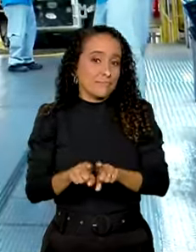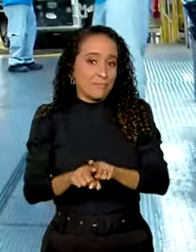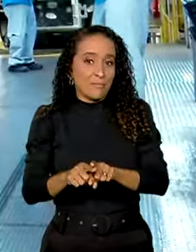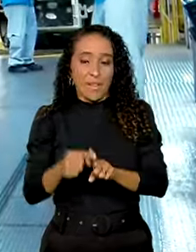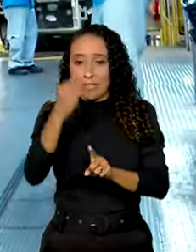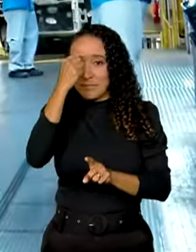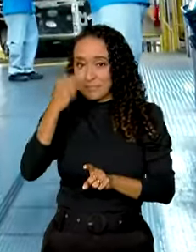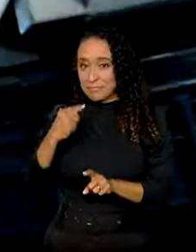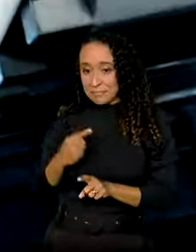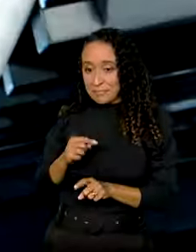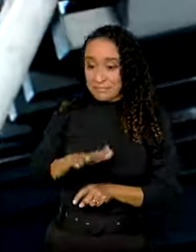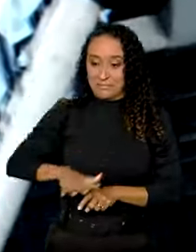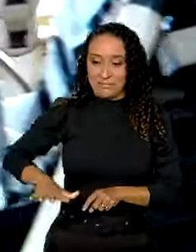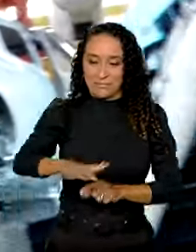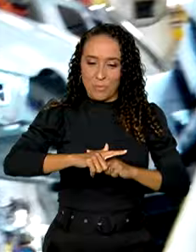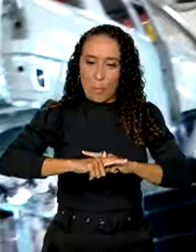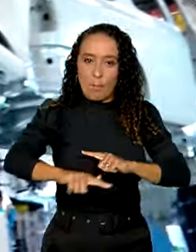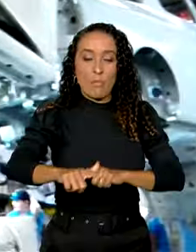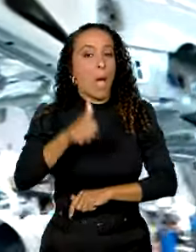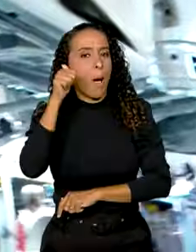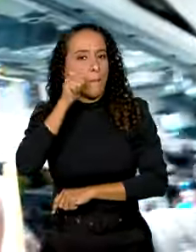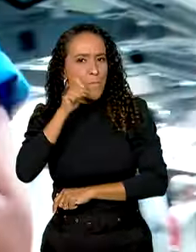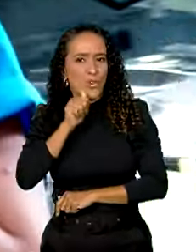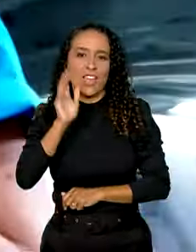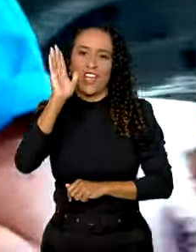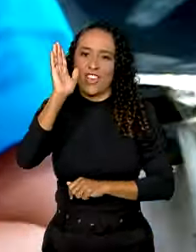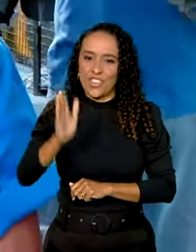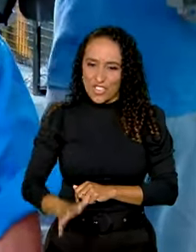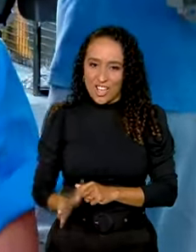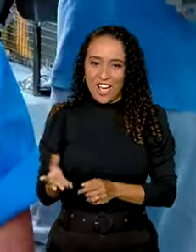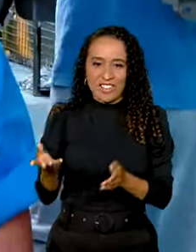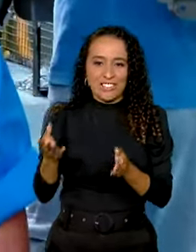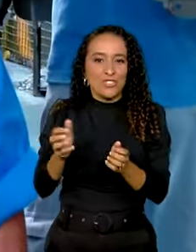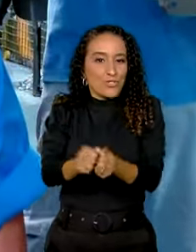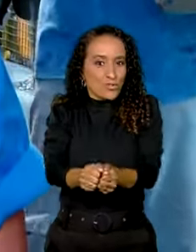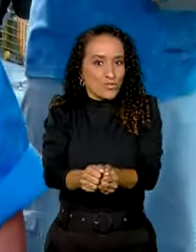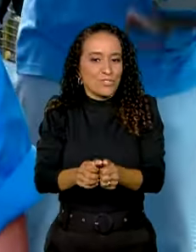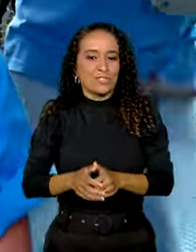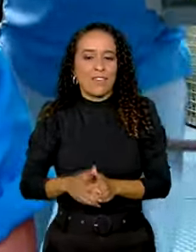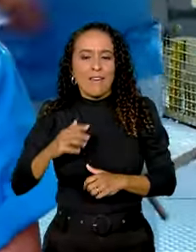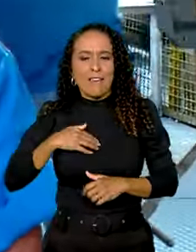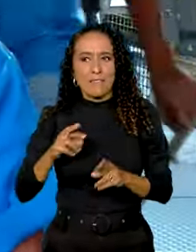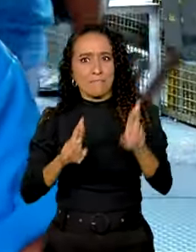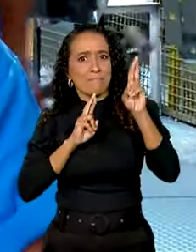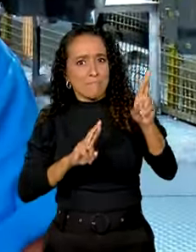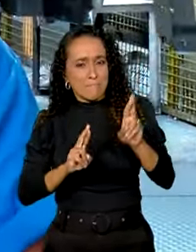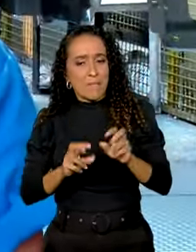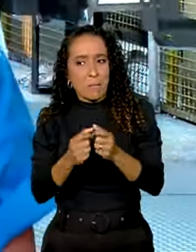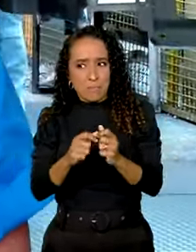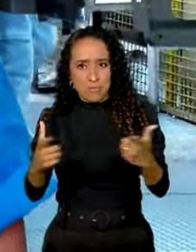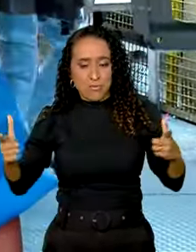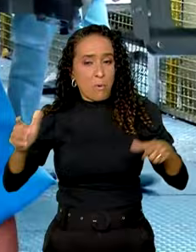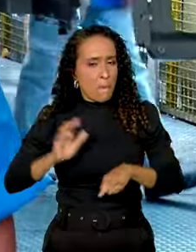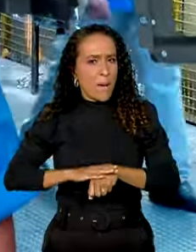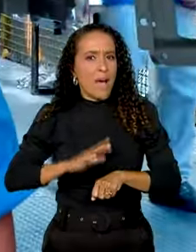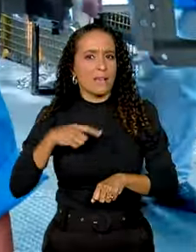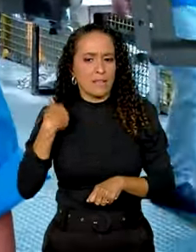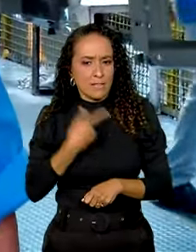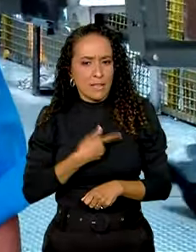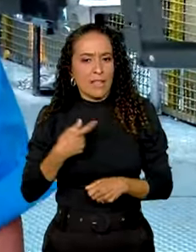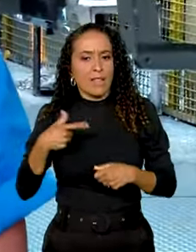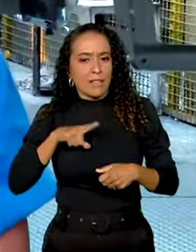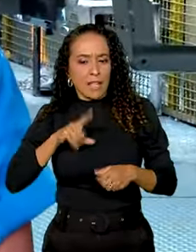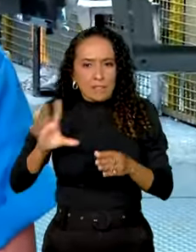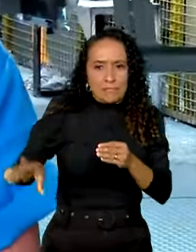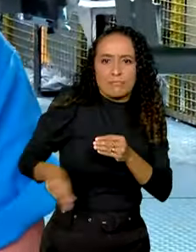cara do chão de fábrica, onde as mulheres já não são uma exceção. Eu espero que cresça mais ainda, porque eu acho que a gente sempre tem a